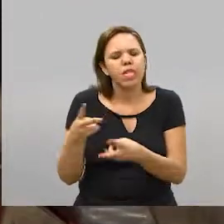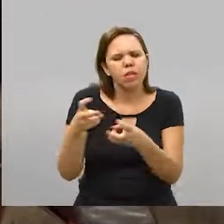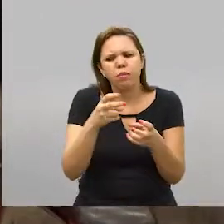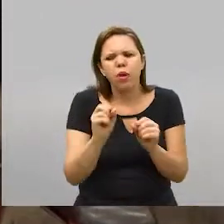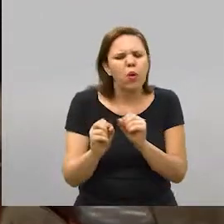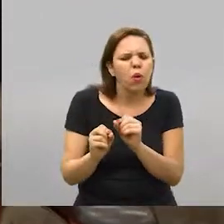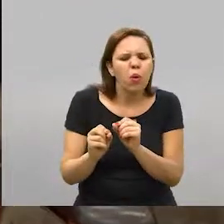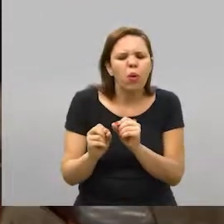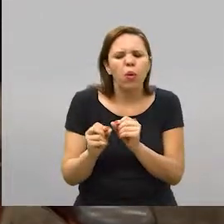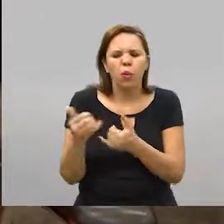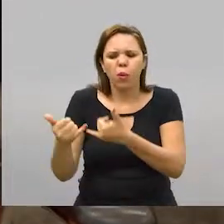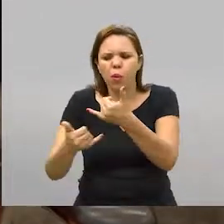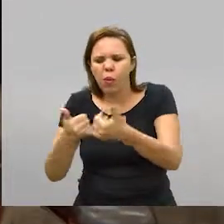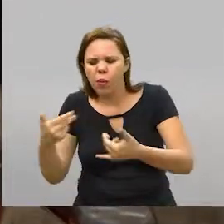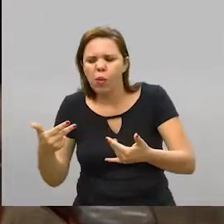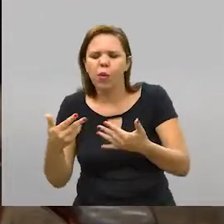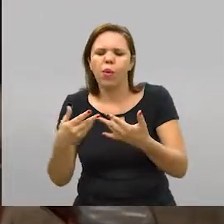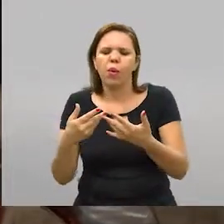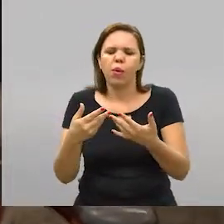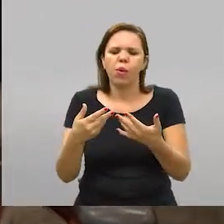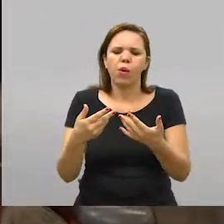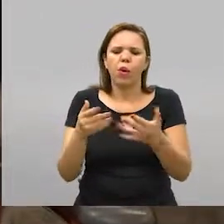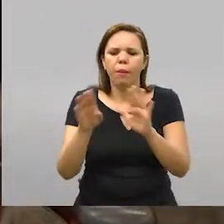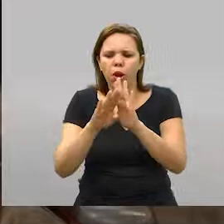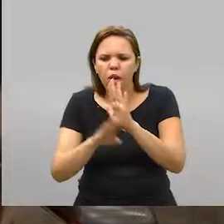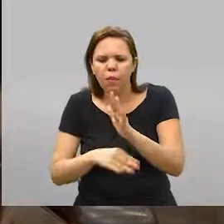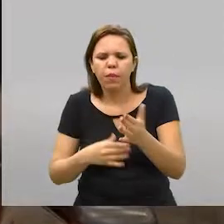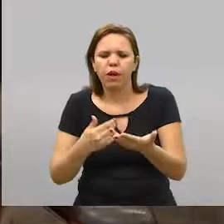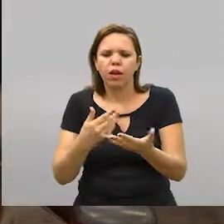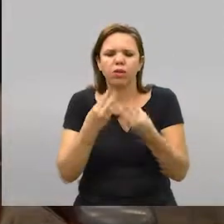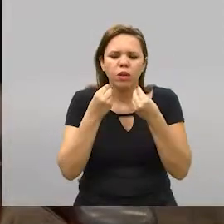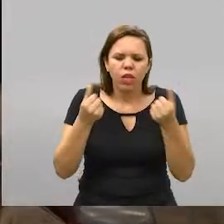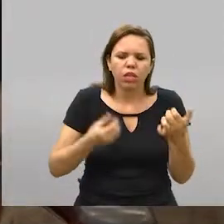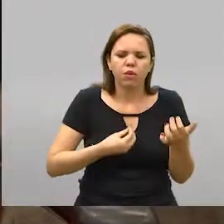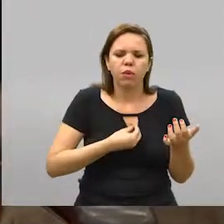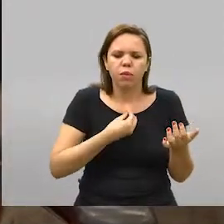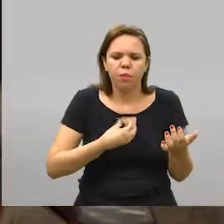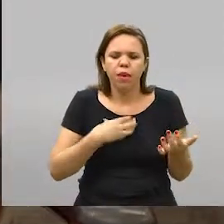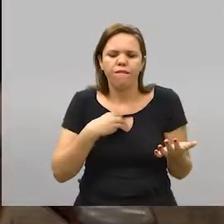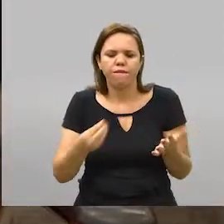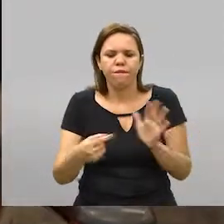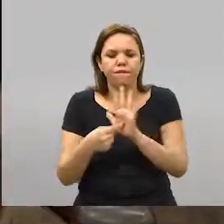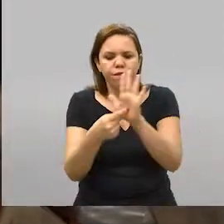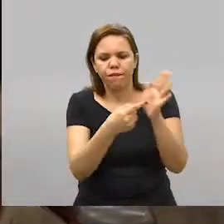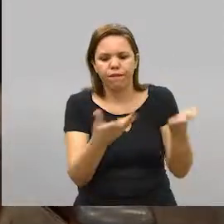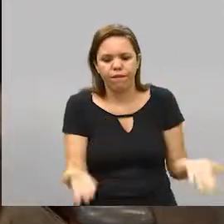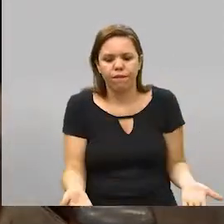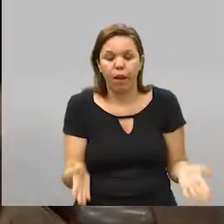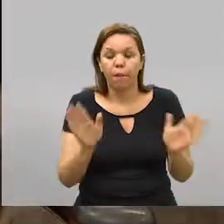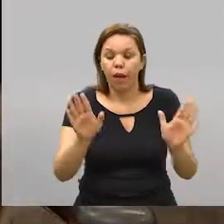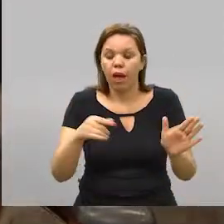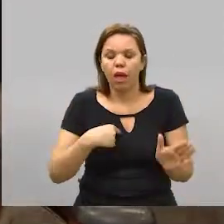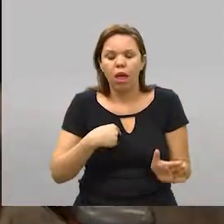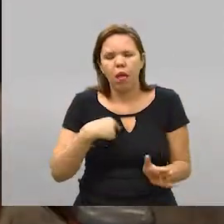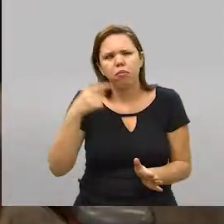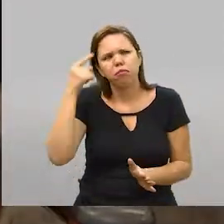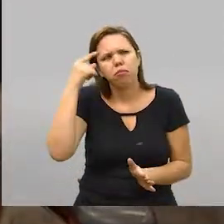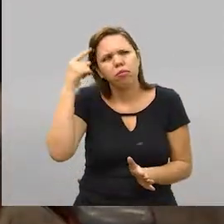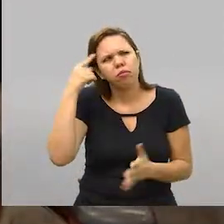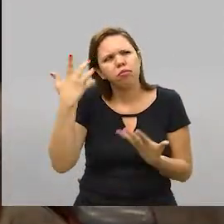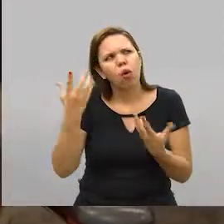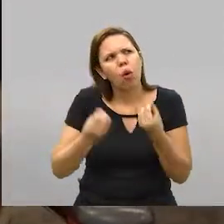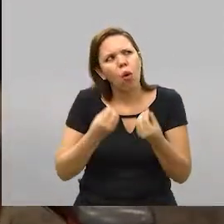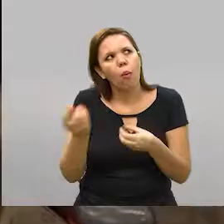falta de entretenimento de qualidade, assim, né, para apresentar para minha filha. E eu não